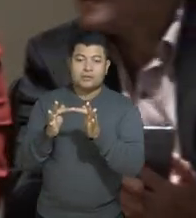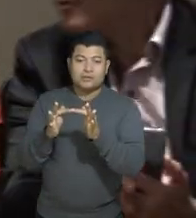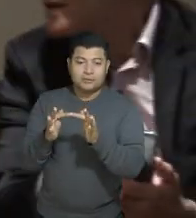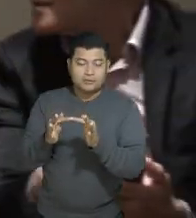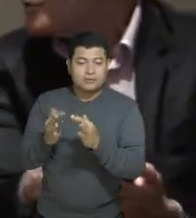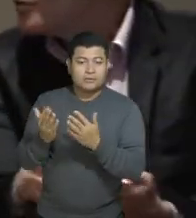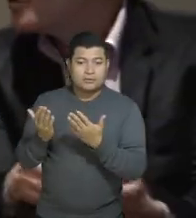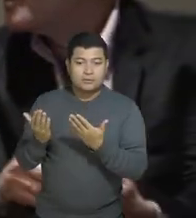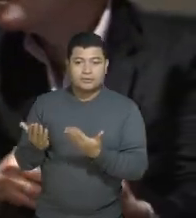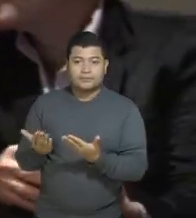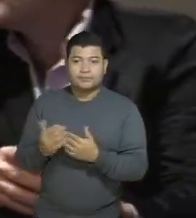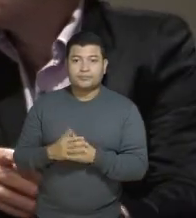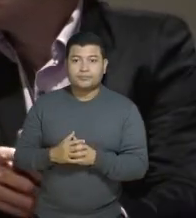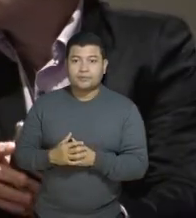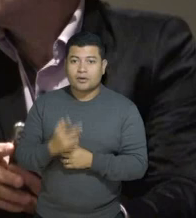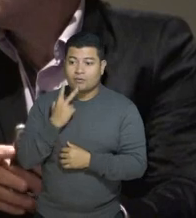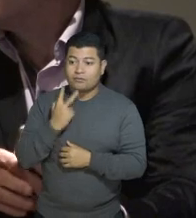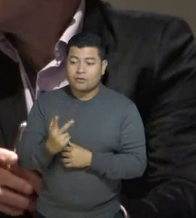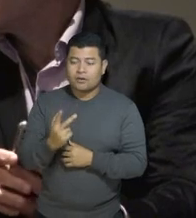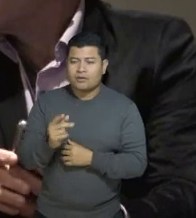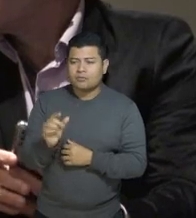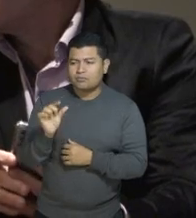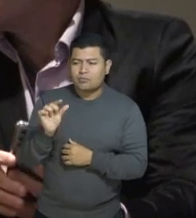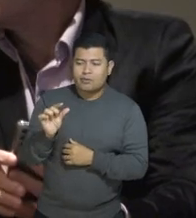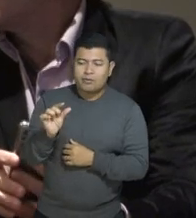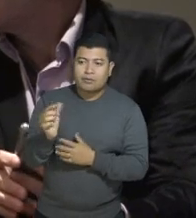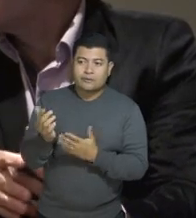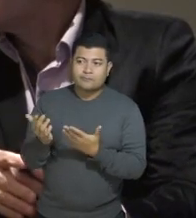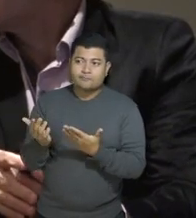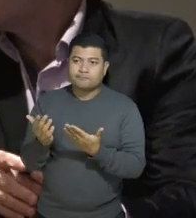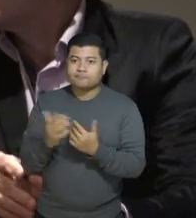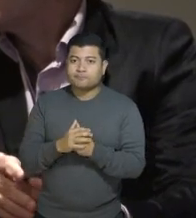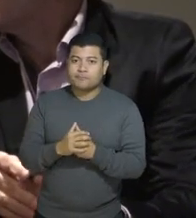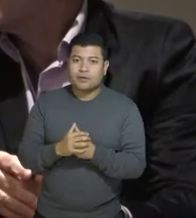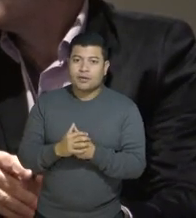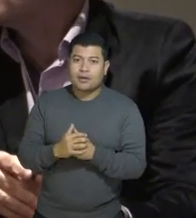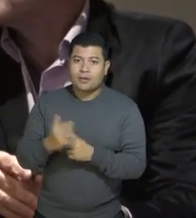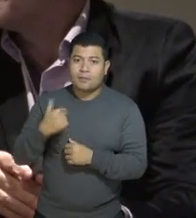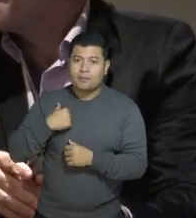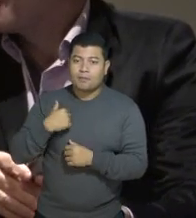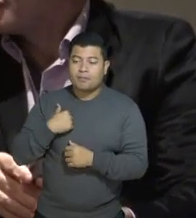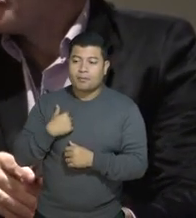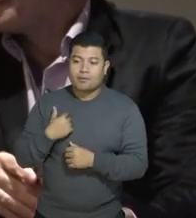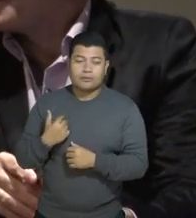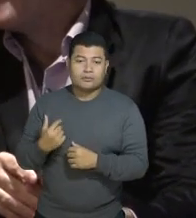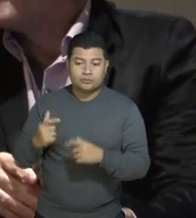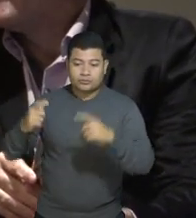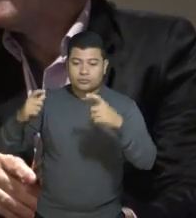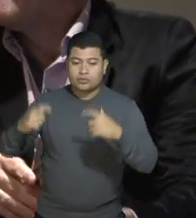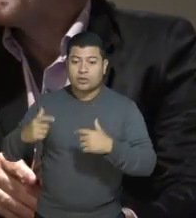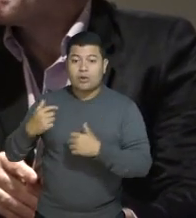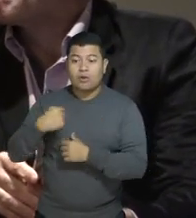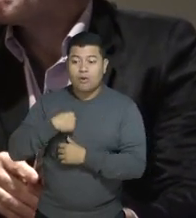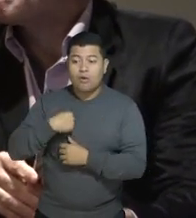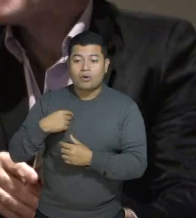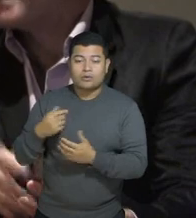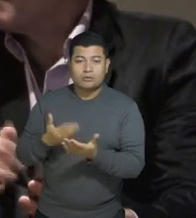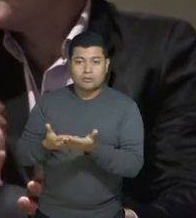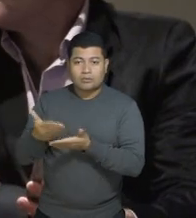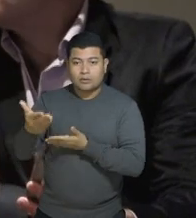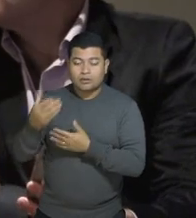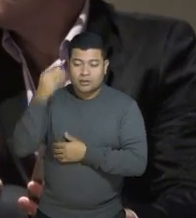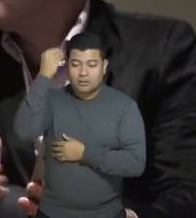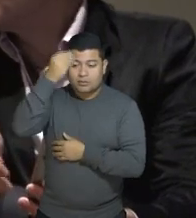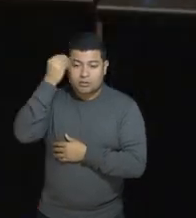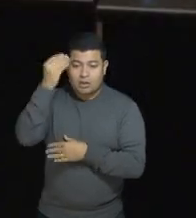Especial. Então, eu vou falar um pouquinho do meu lugar de fala, tá? Da onde eu venho e qual é a minha